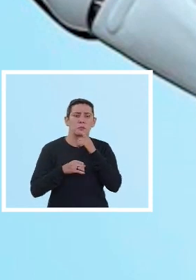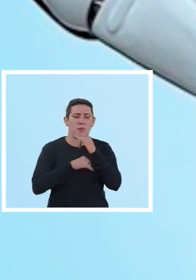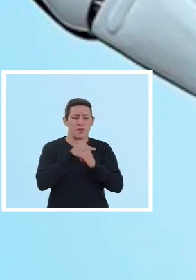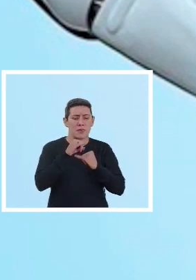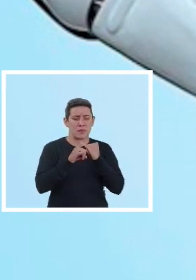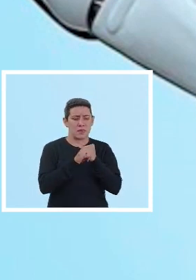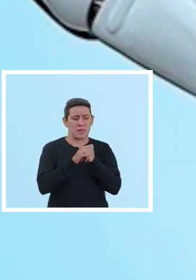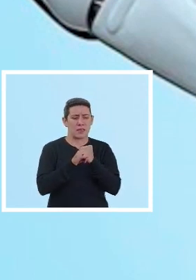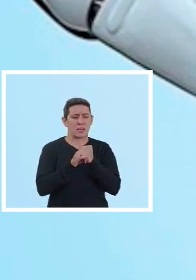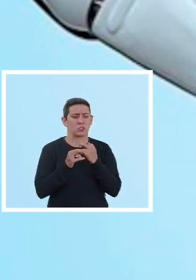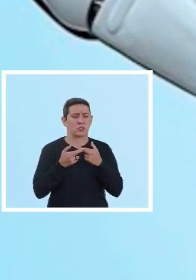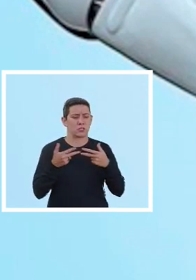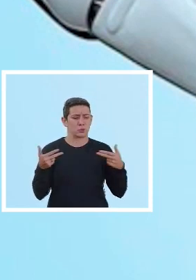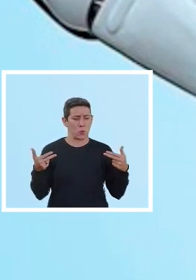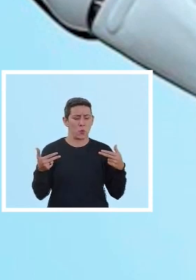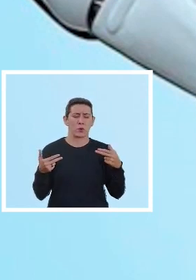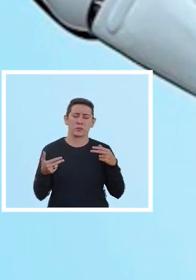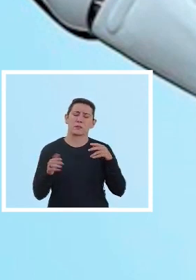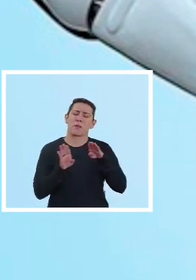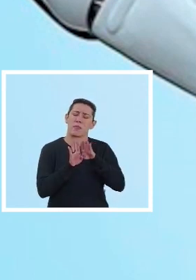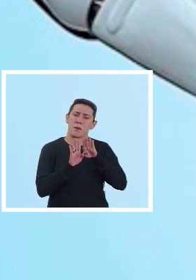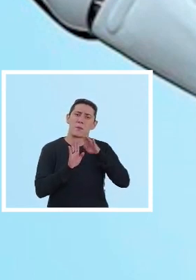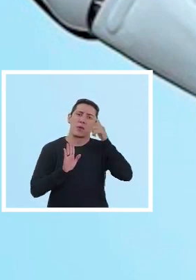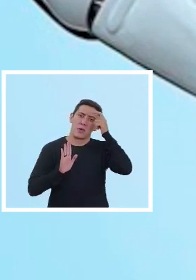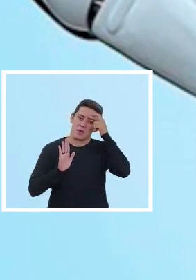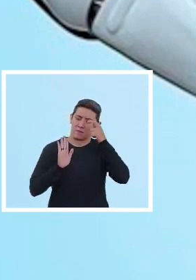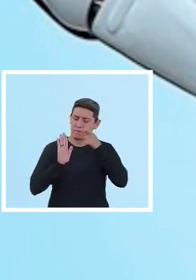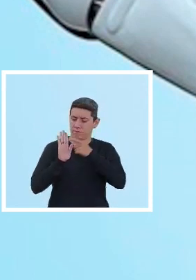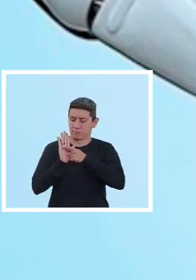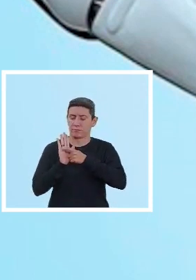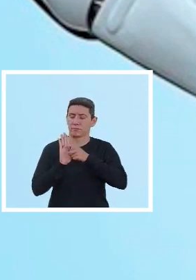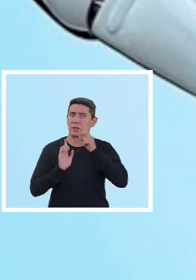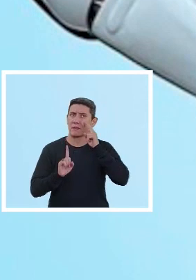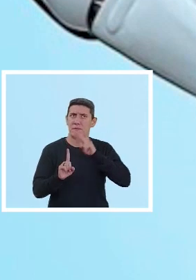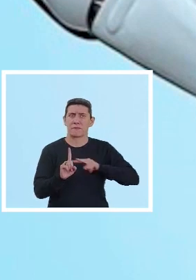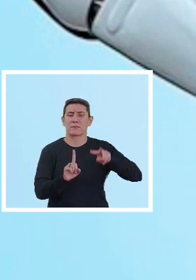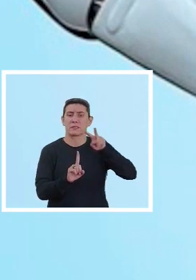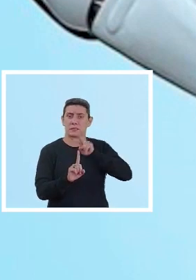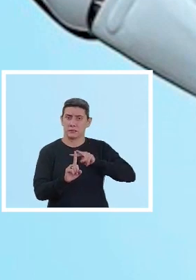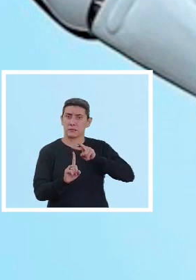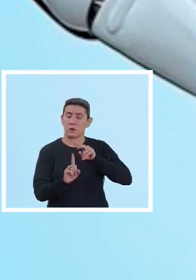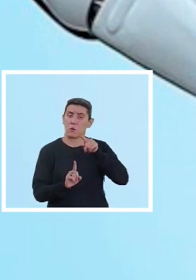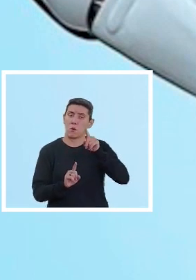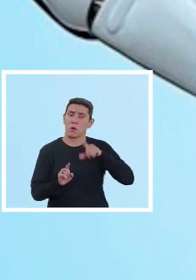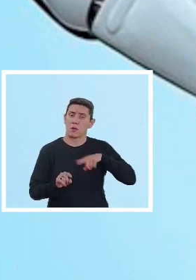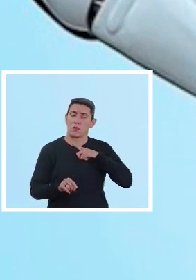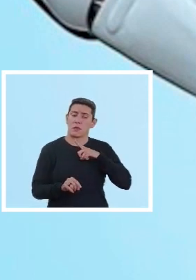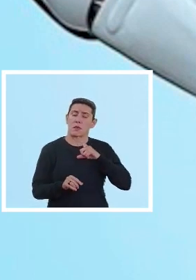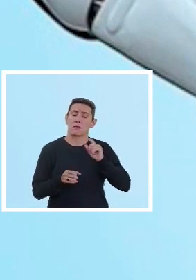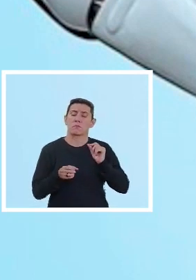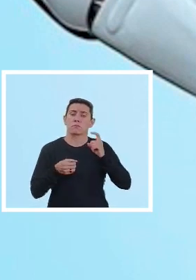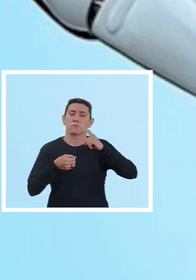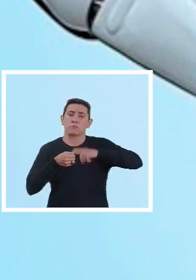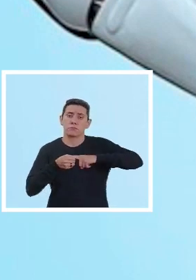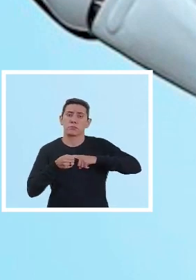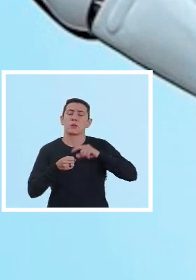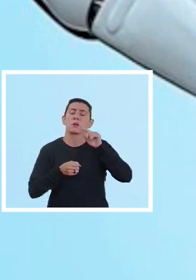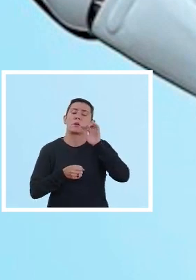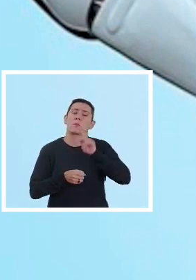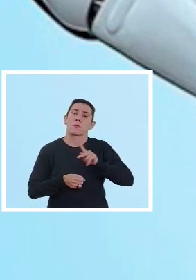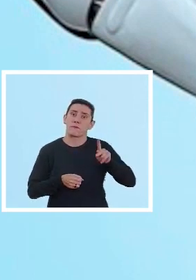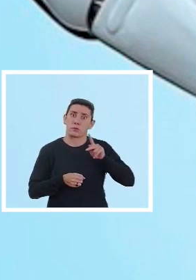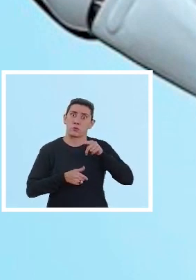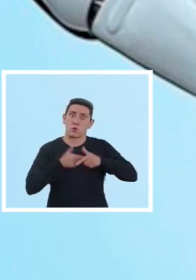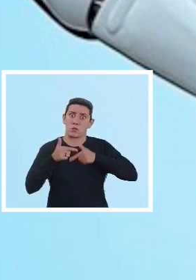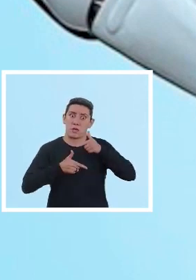visão computacional Inteligência Artificial atualmente é professor associado da Universidade Federal do Tocantins no curso de